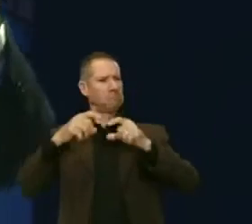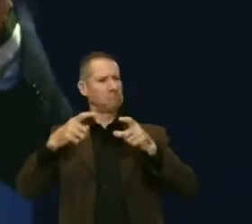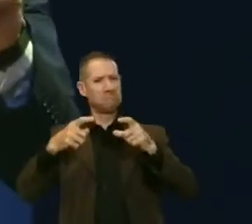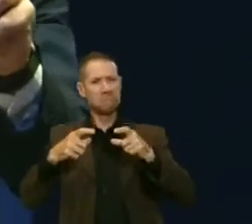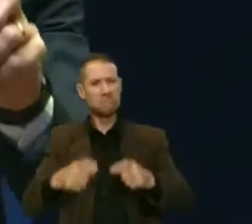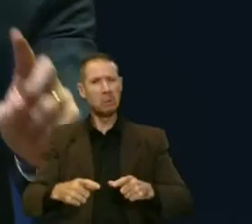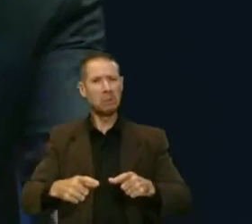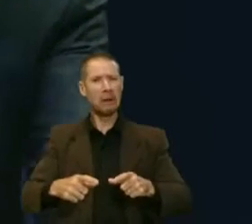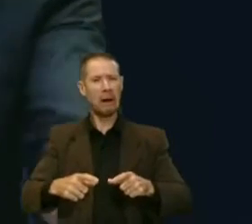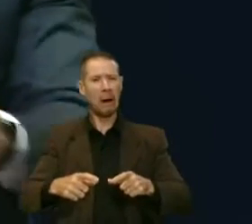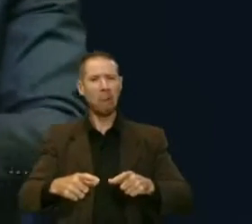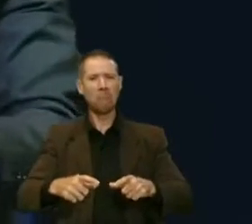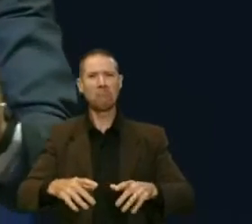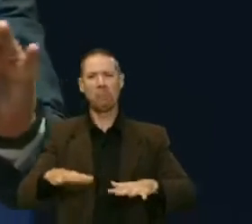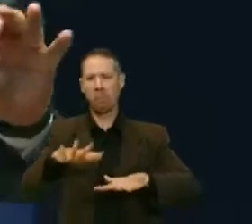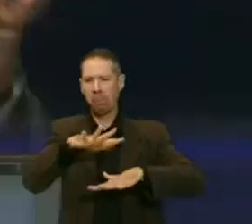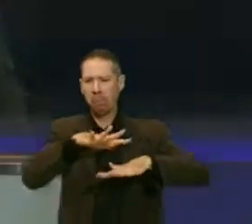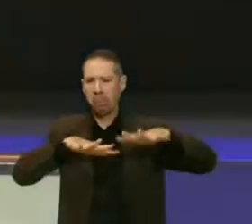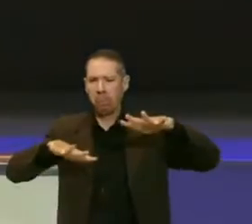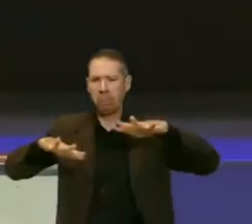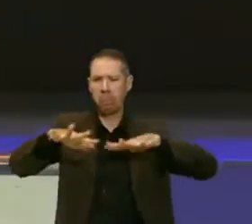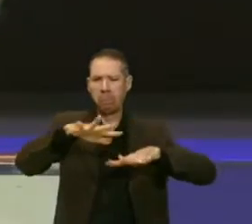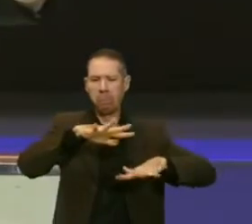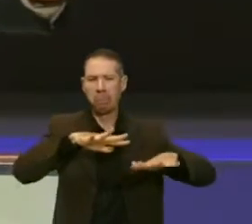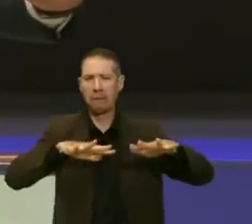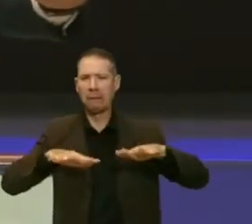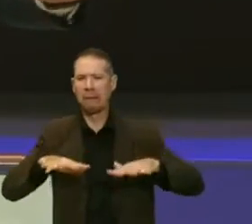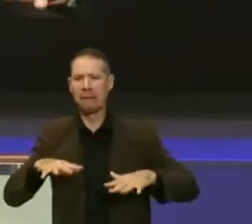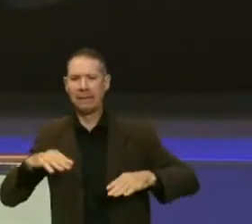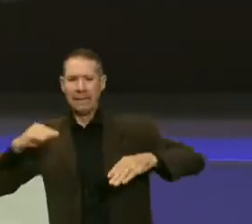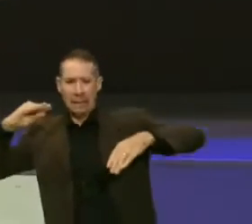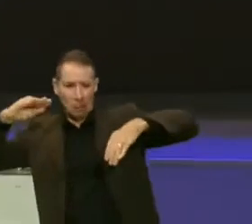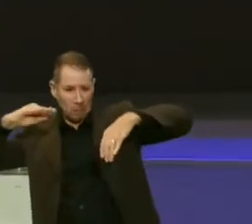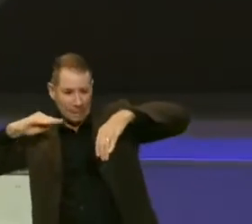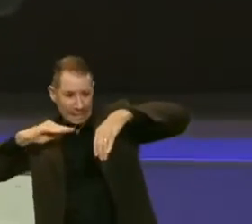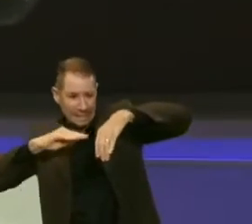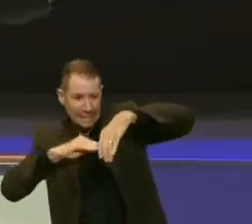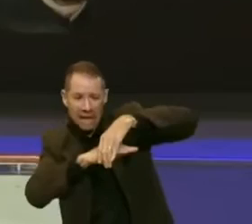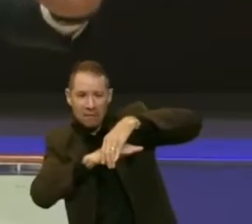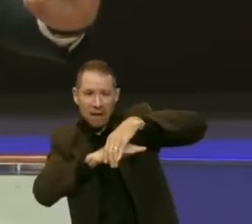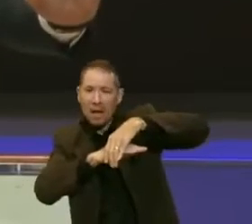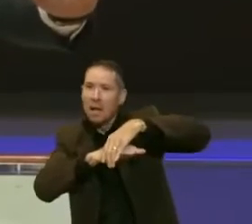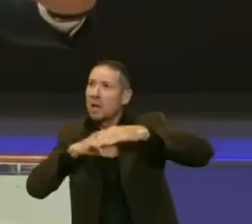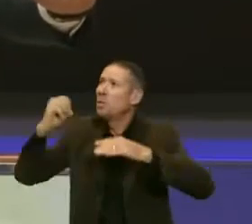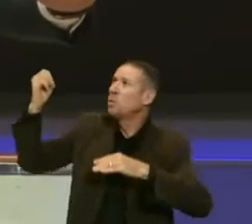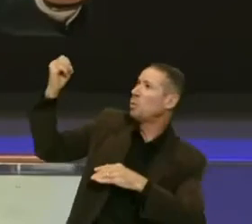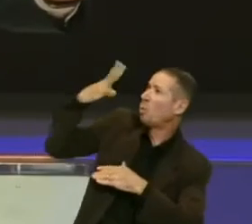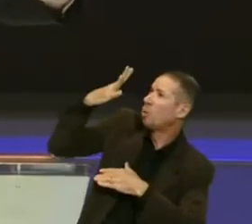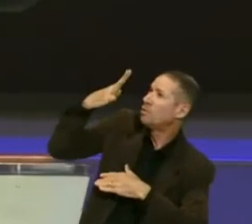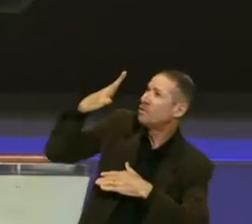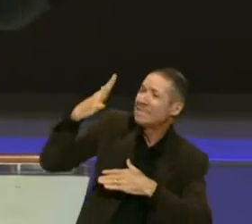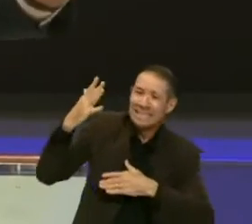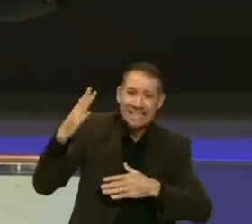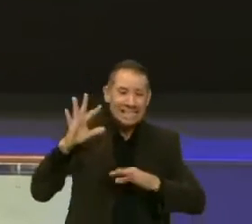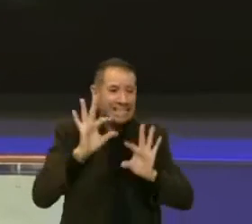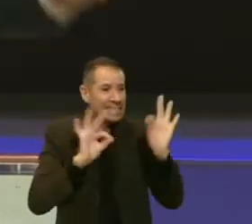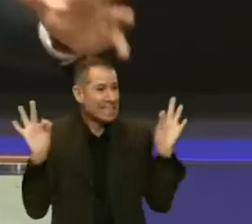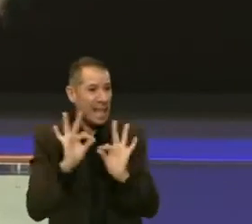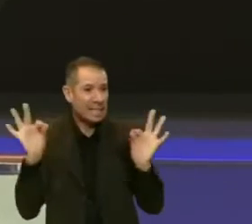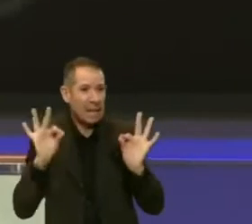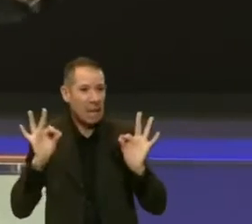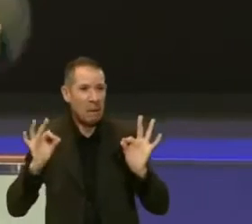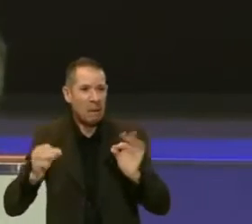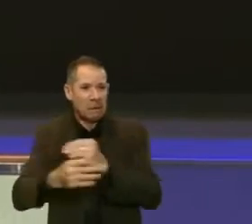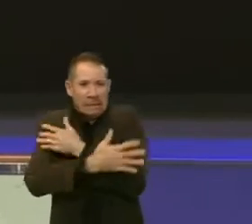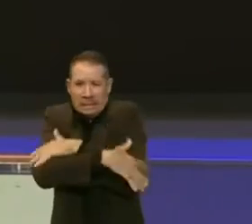lugar escuro, onde não entrava quase nenhuma luz. Úmido e